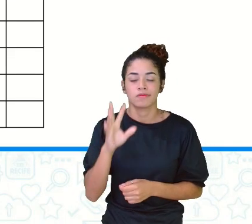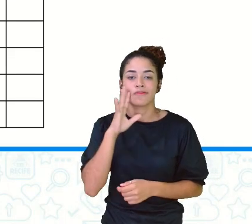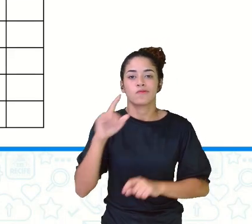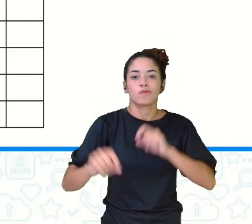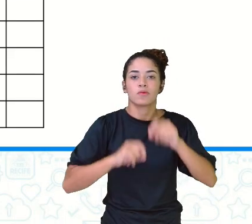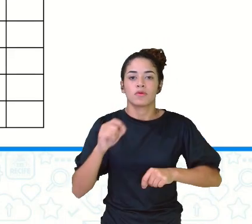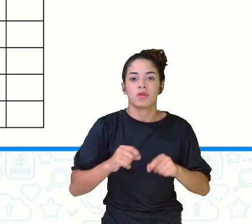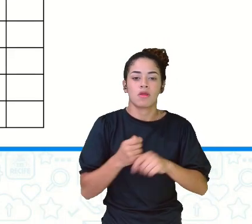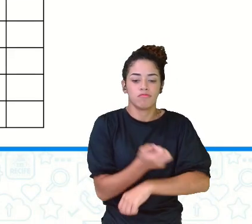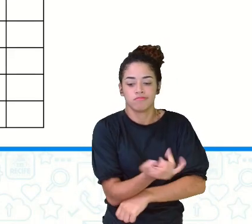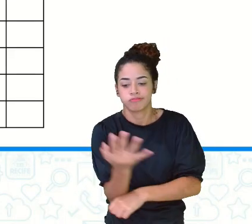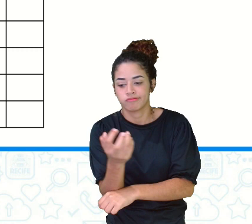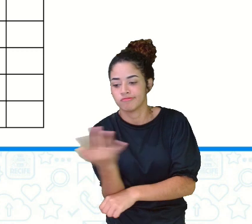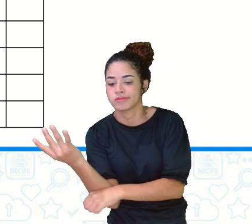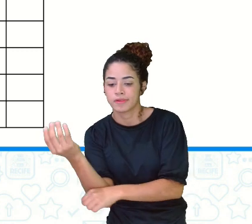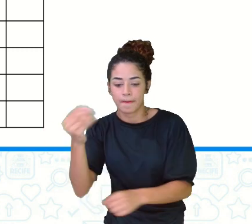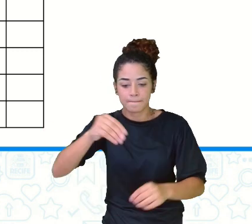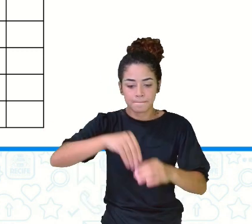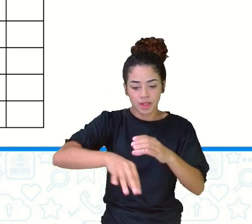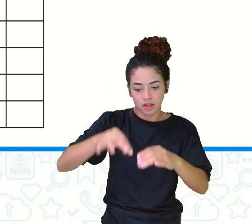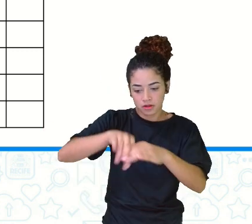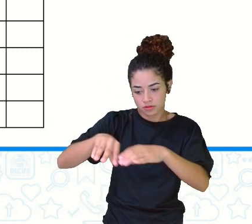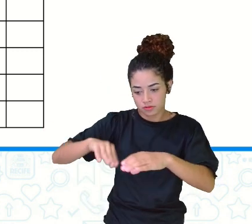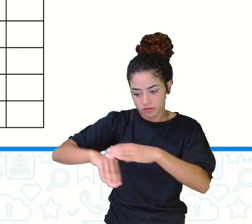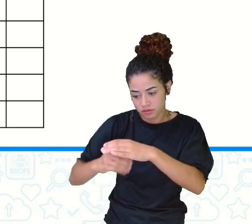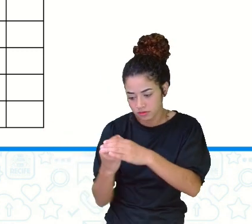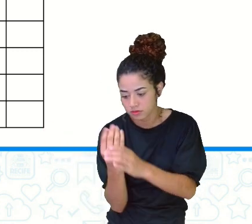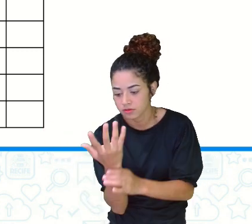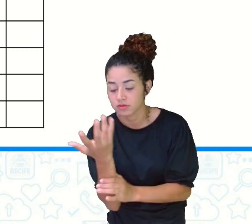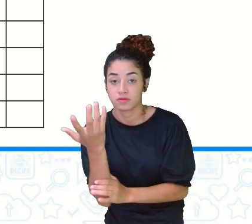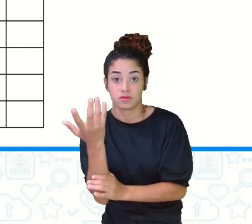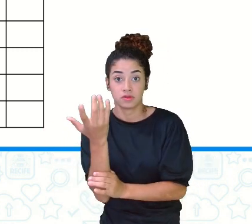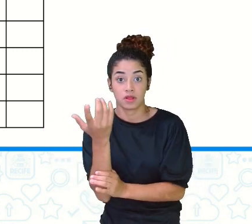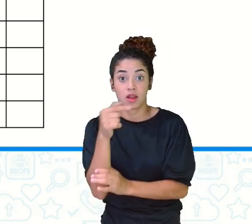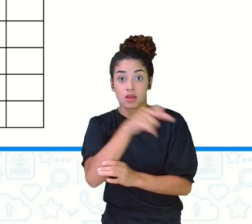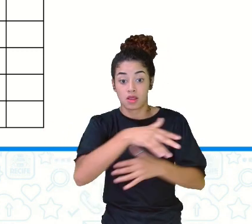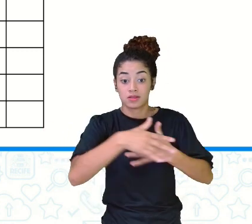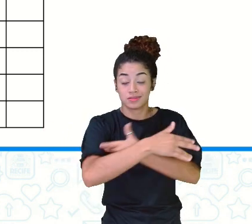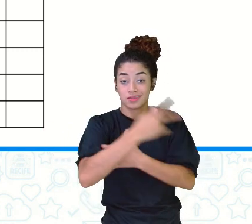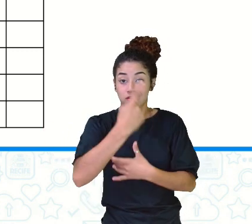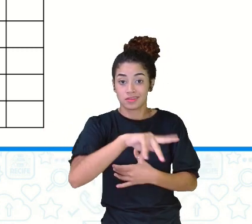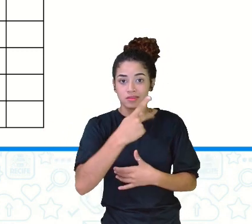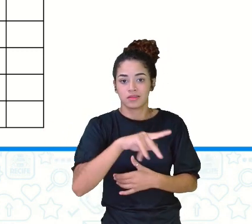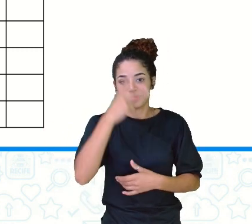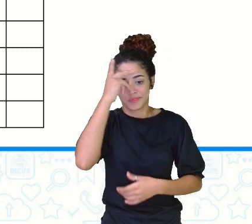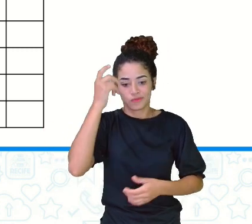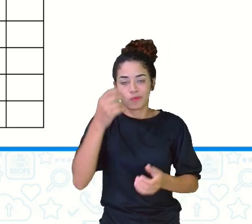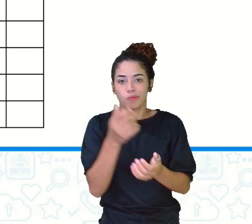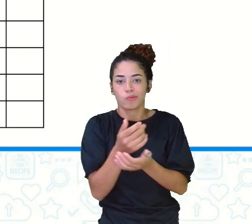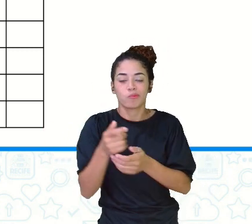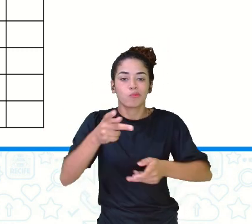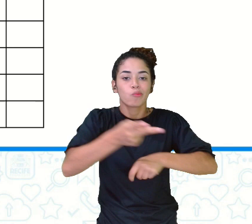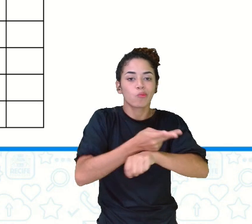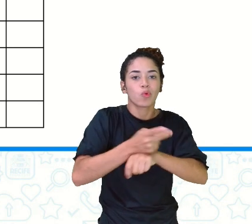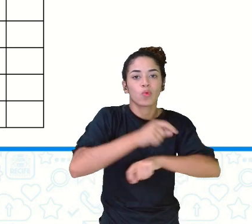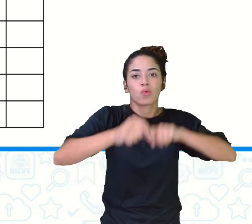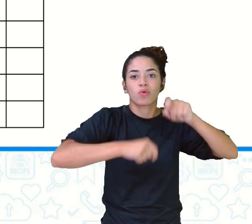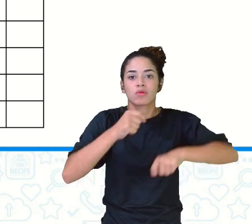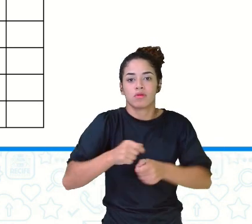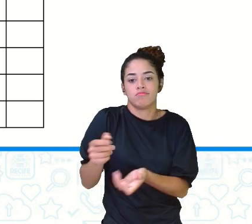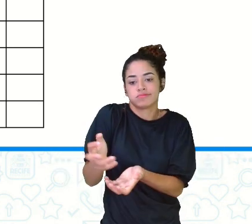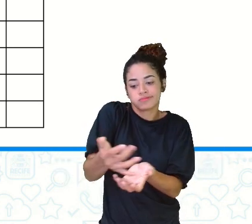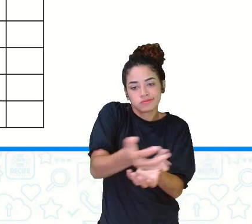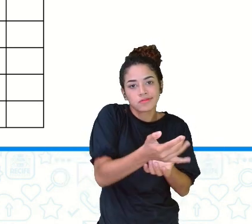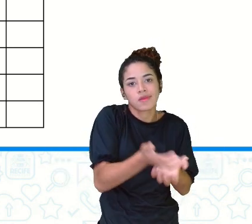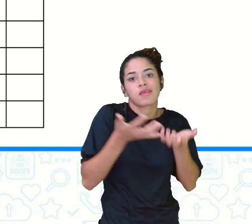casa. Como a procura por hortaliças na cidade teve um aumento significativo, ele